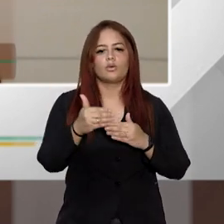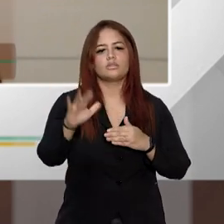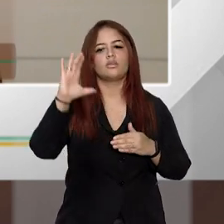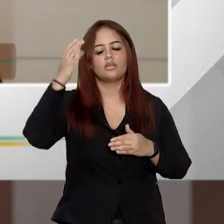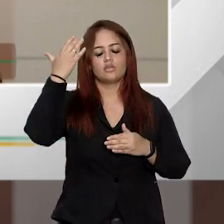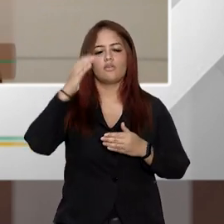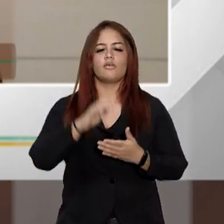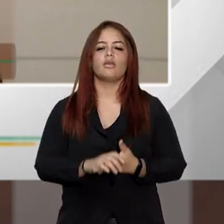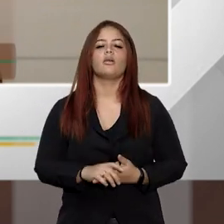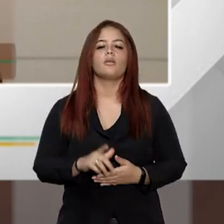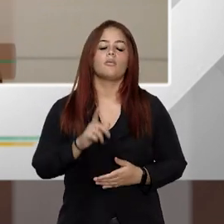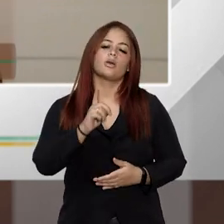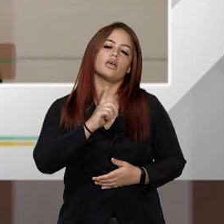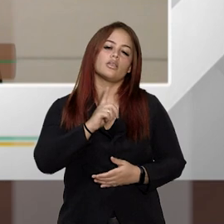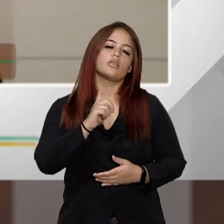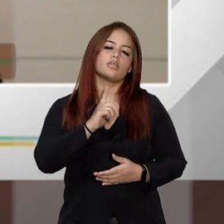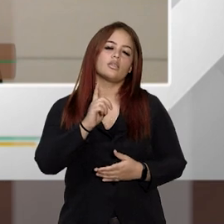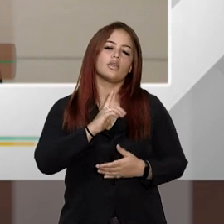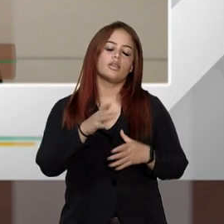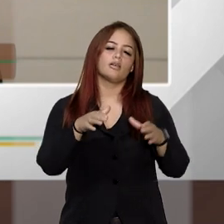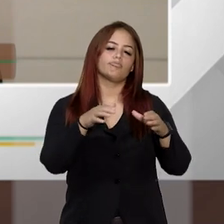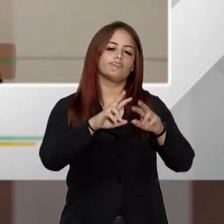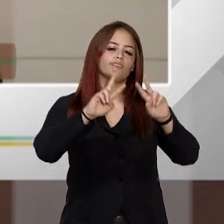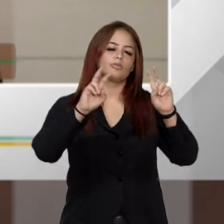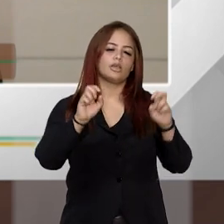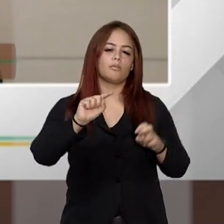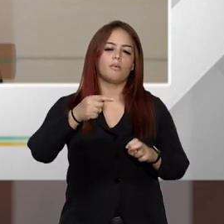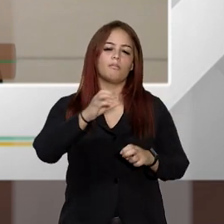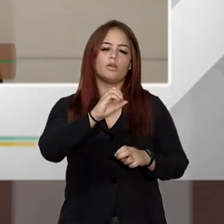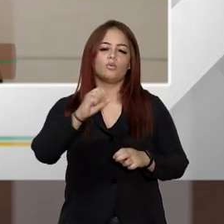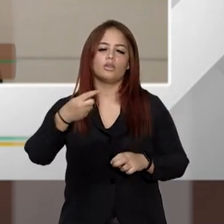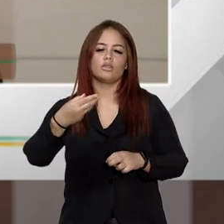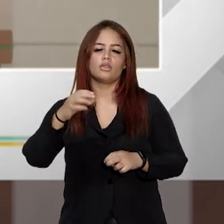já se encontra superada pela aprovação desse tema 1030.